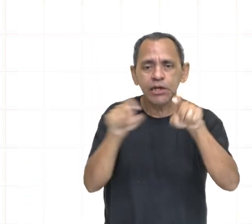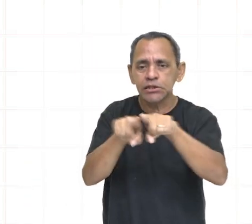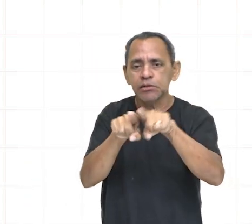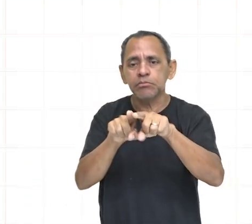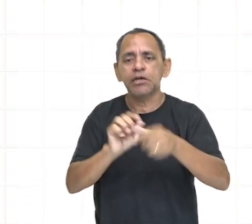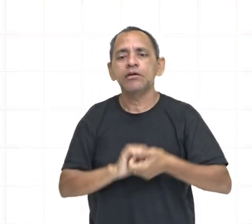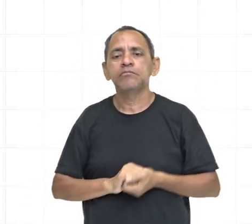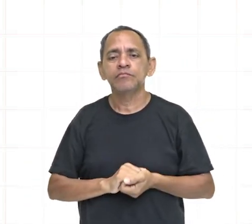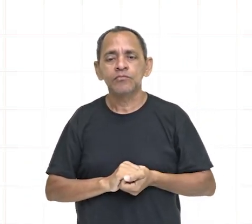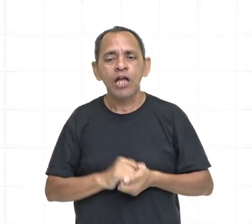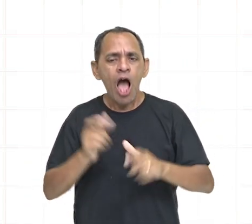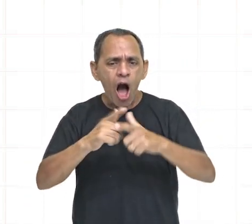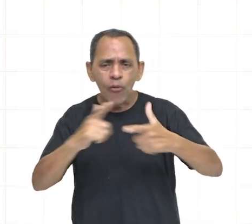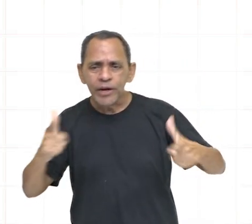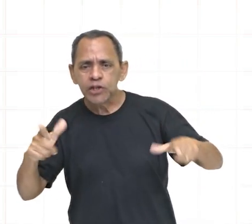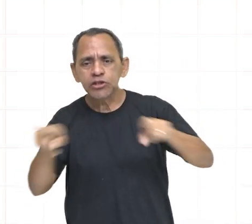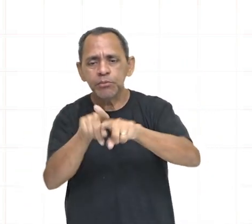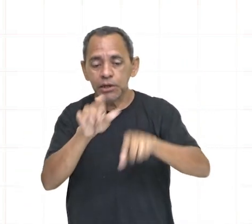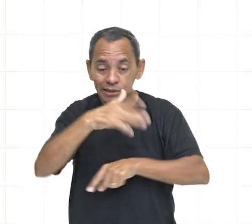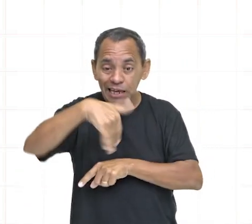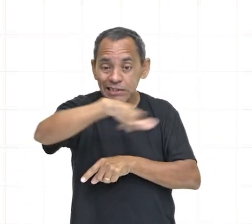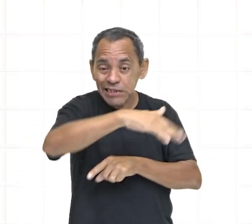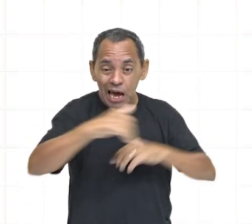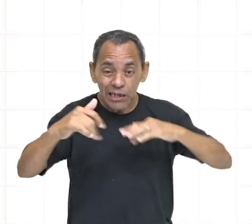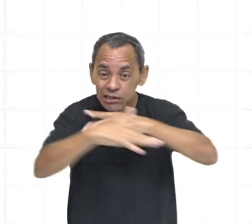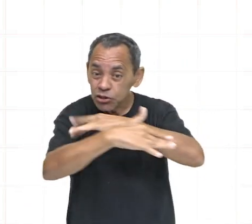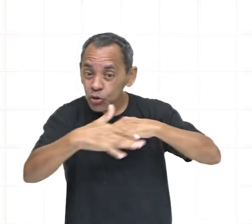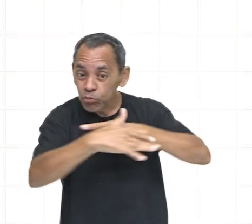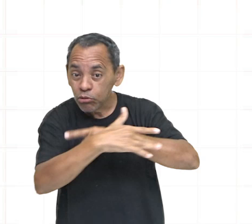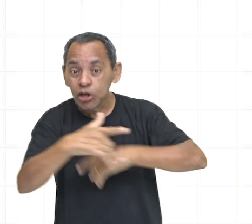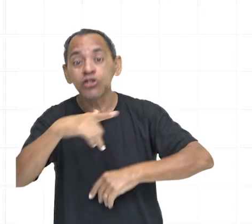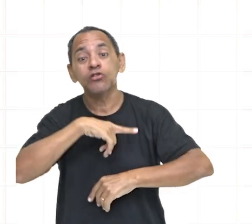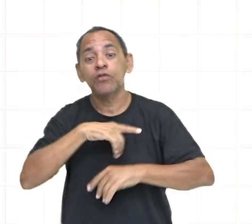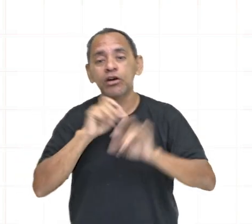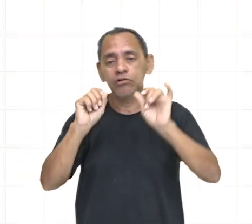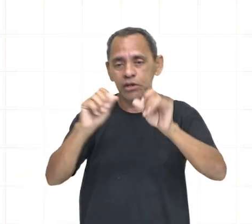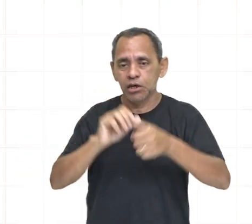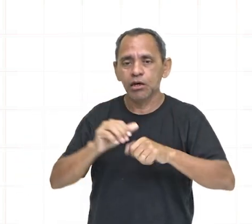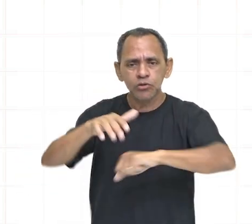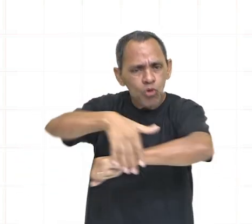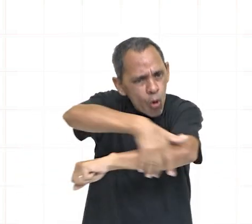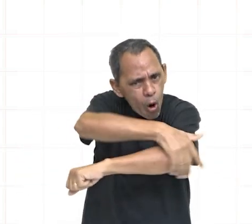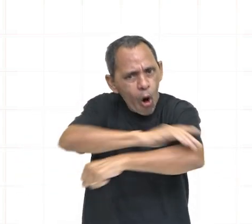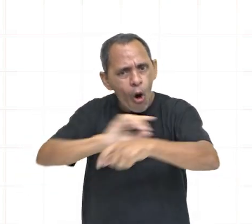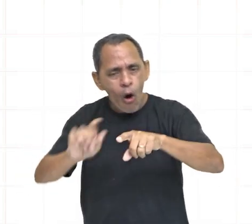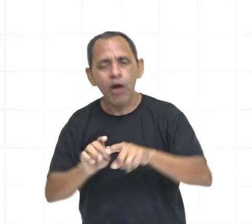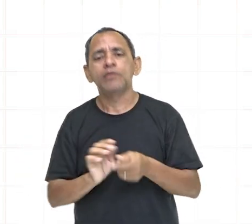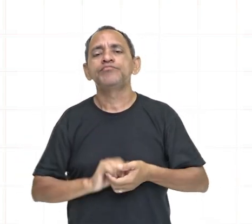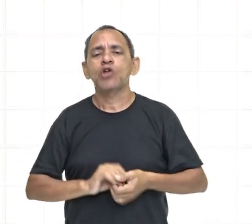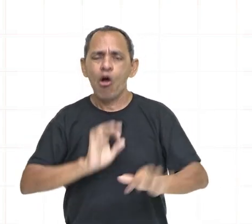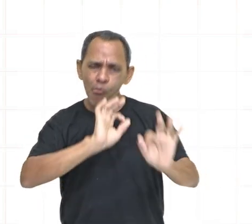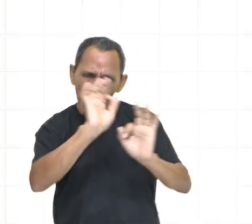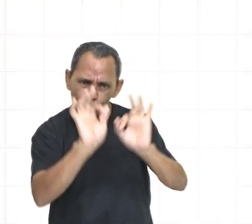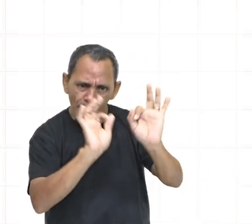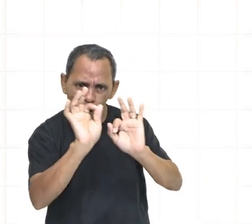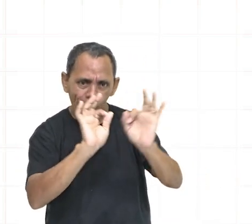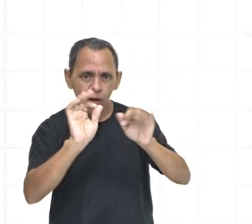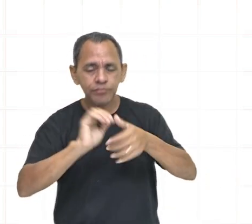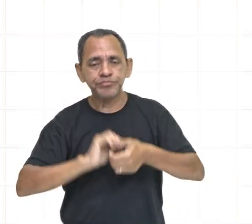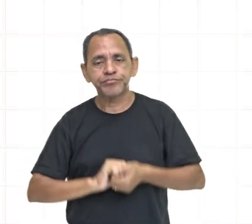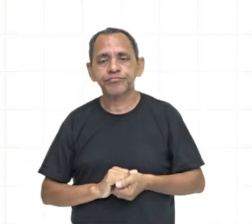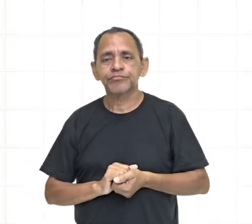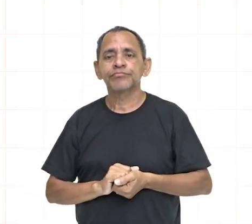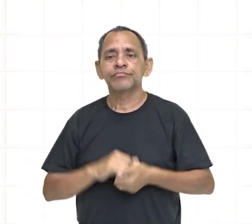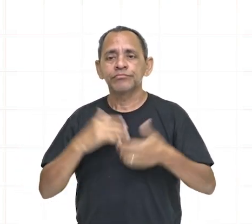a expansão dos espaços urbanos, que passaram a ter novas configurações. E aí a gente